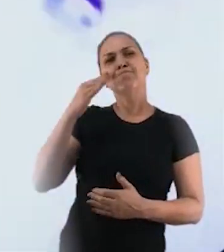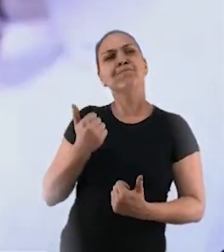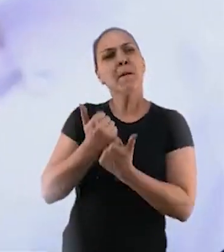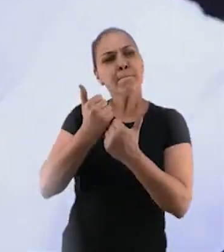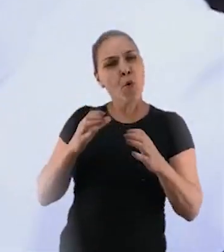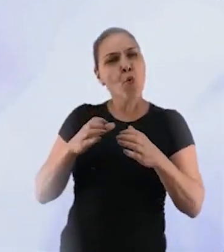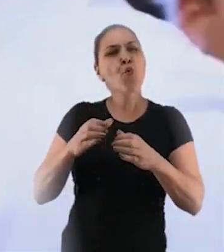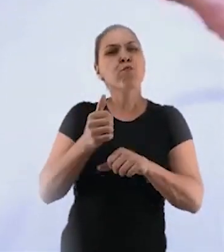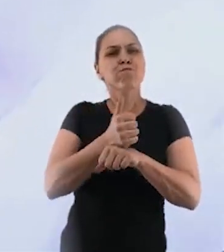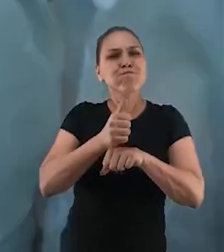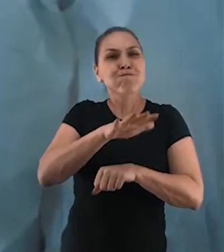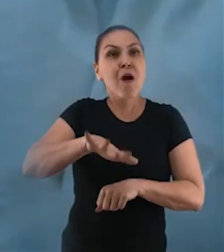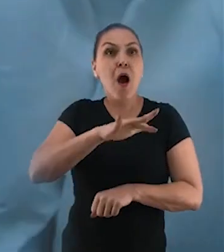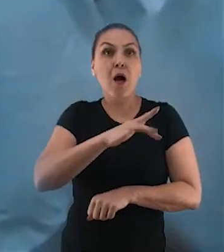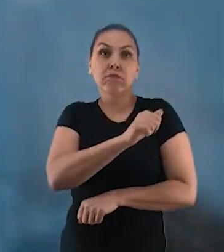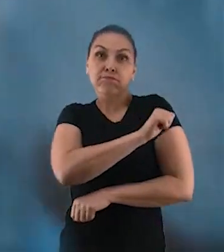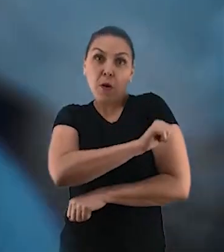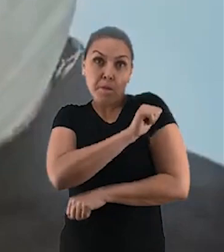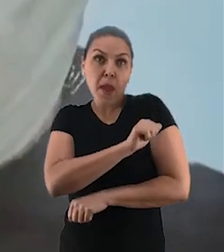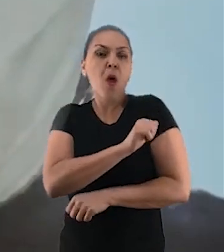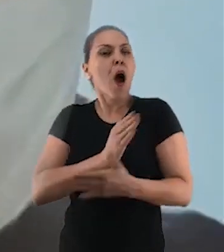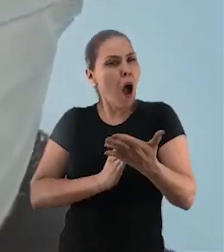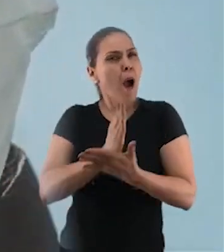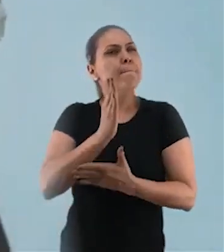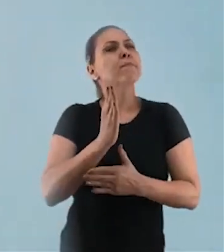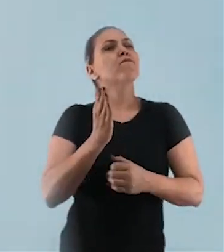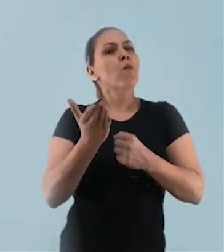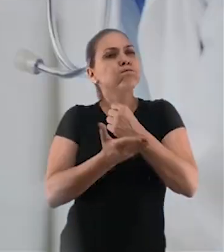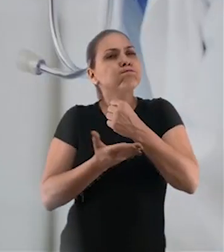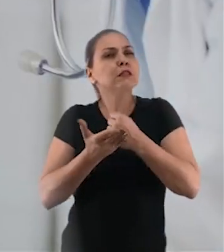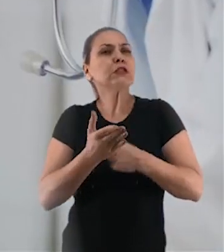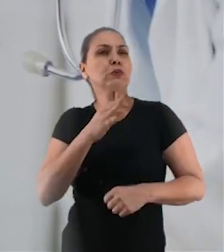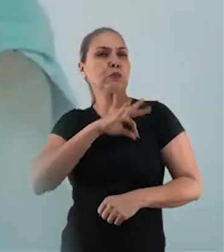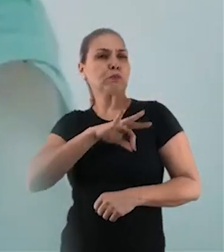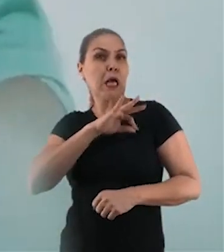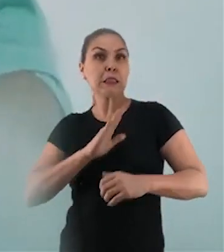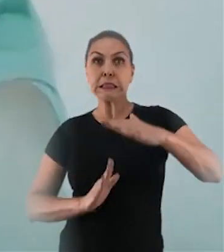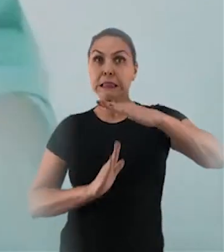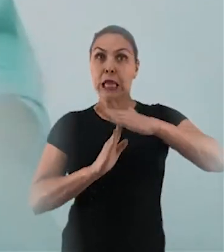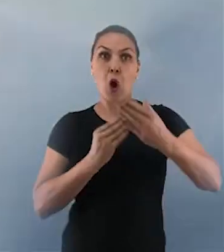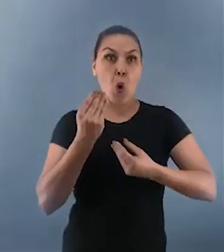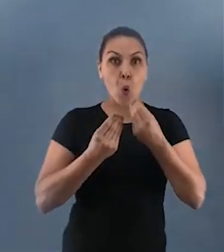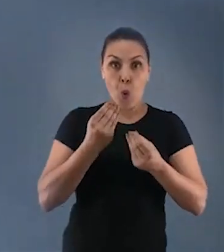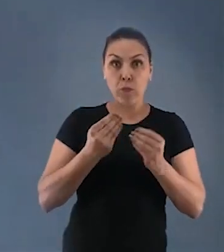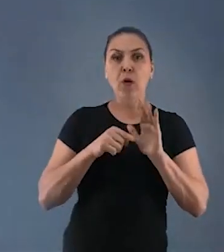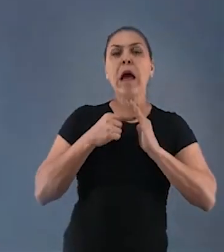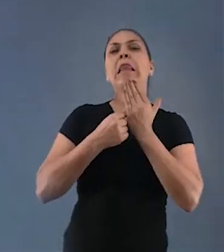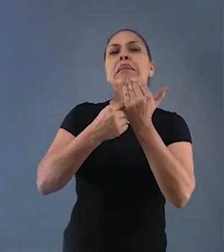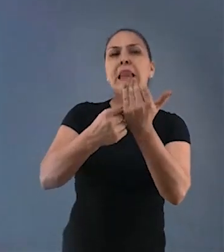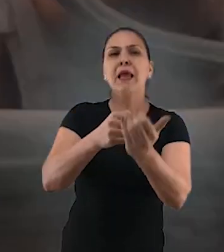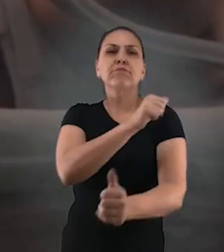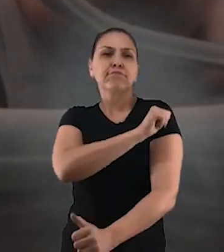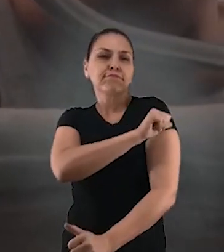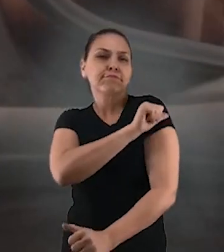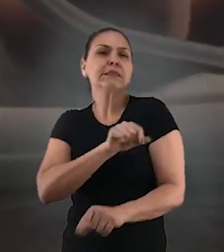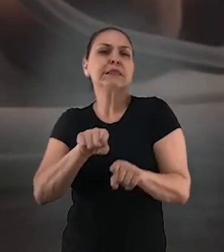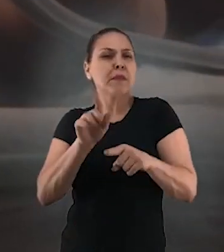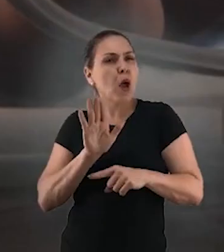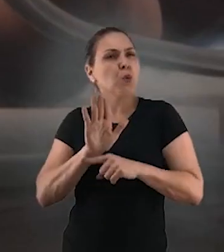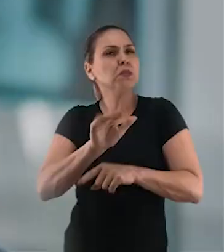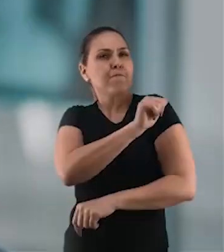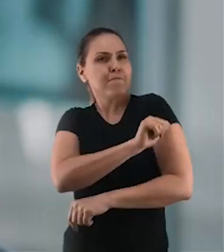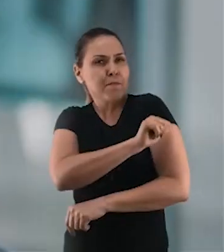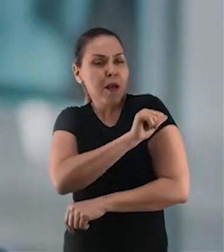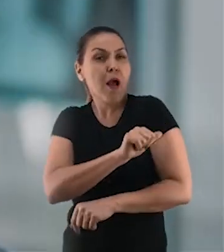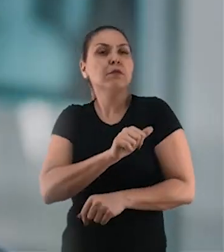da classe. O capitão aprovou o novo piso salarial do enfermeiro, do técnico de enfermagem, do auxiliar de enfermagem e da